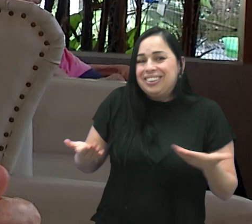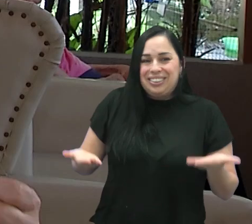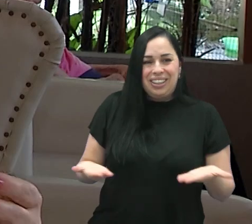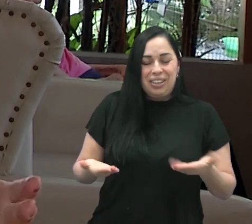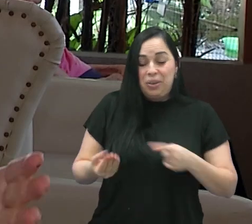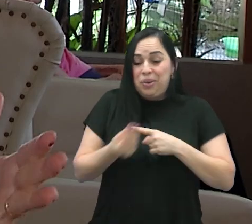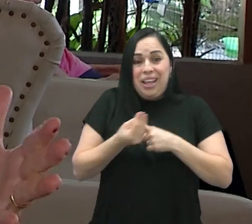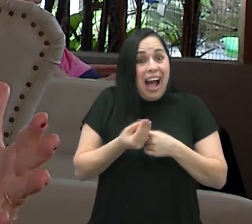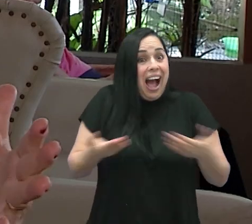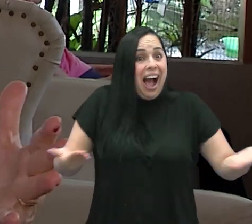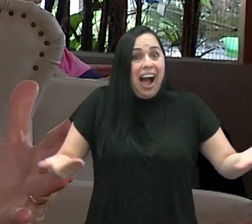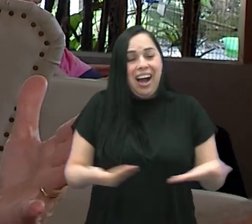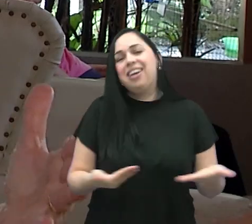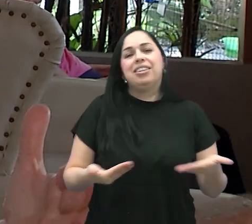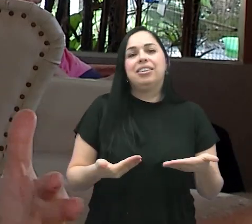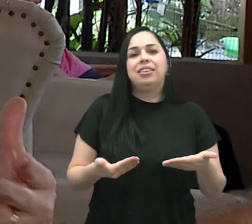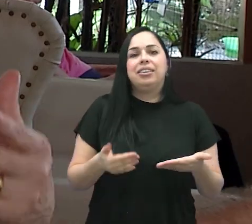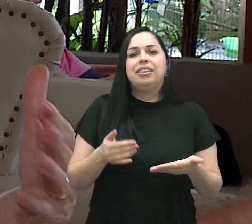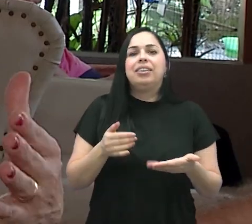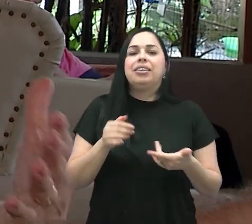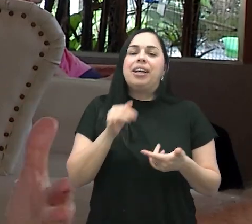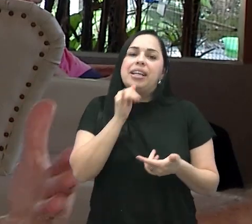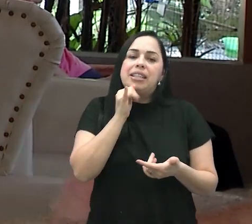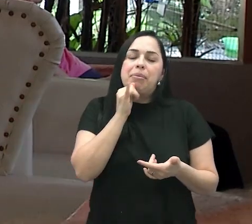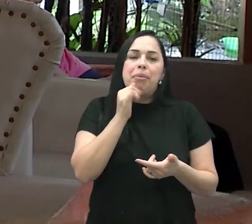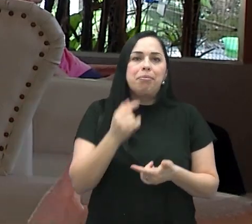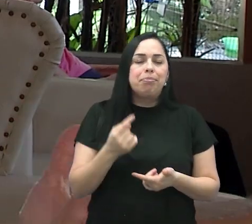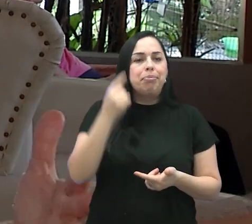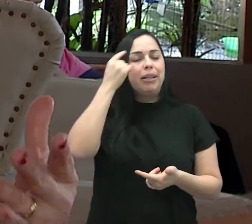antes? Então, na verdade, nós temos que trabalhar com a